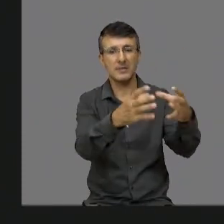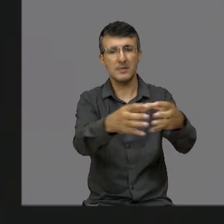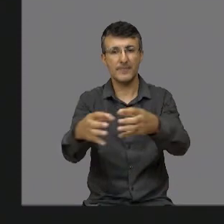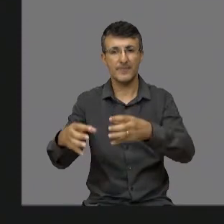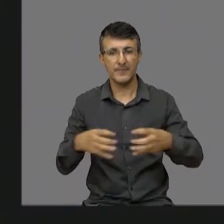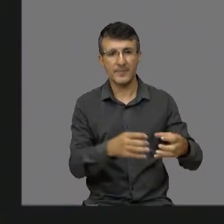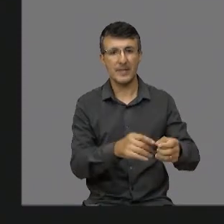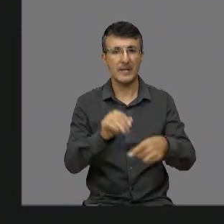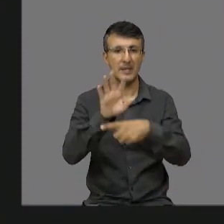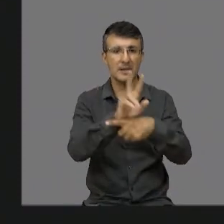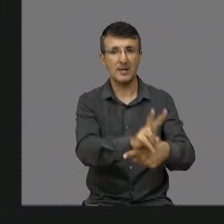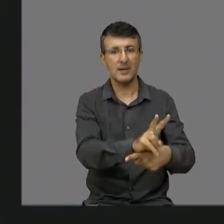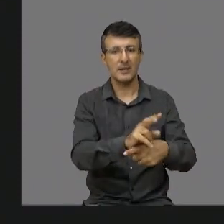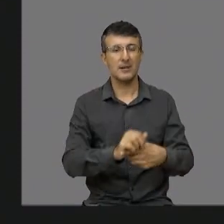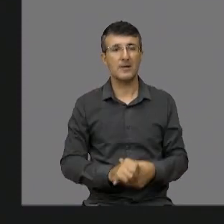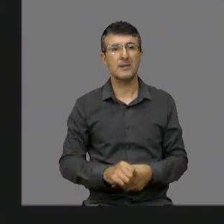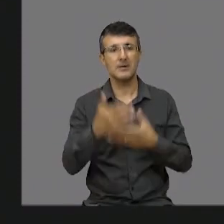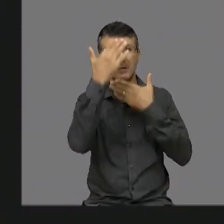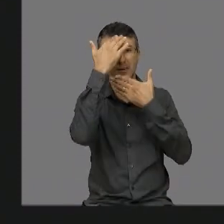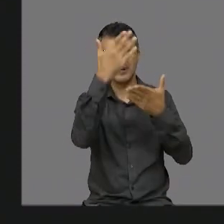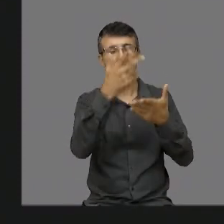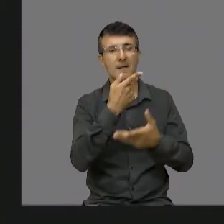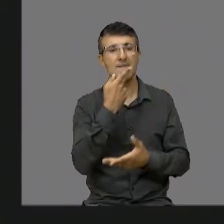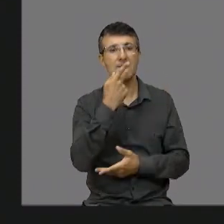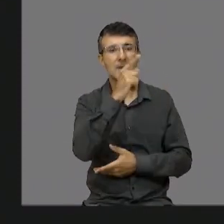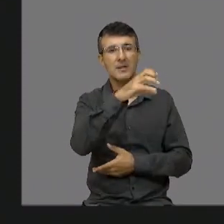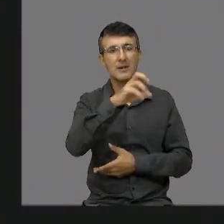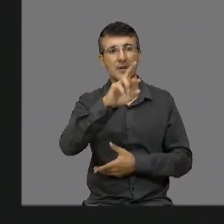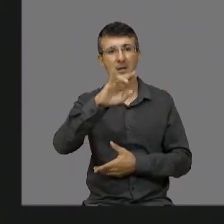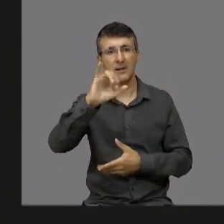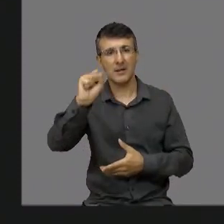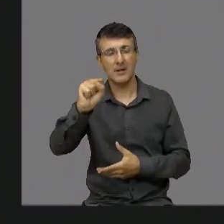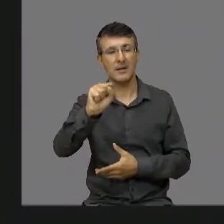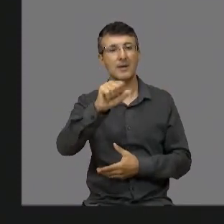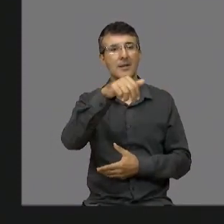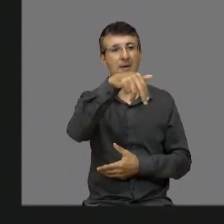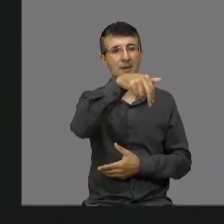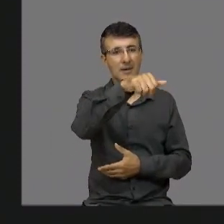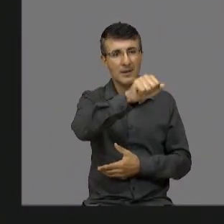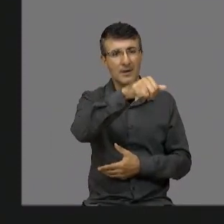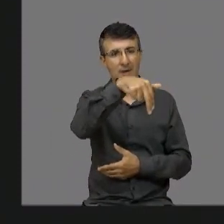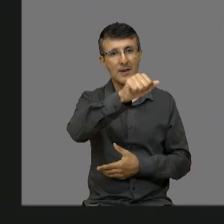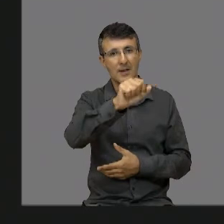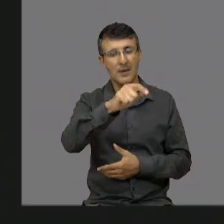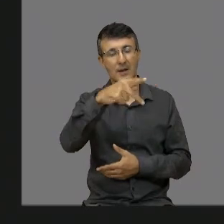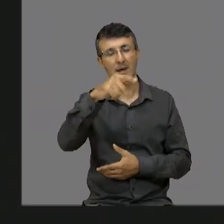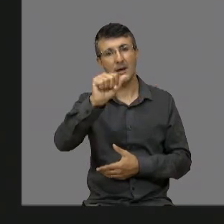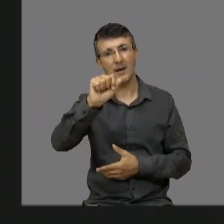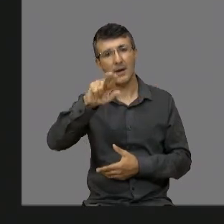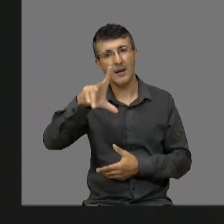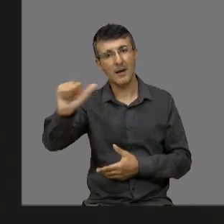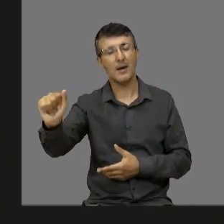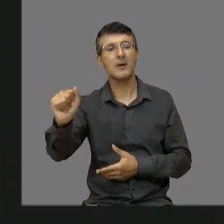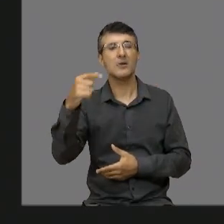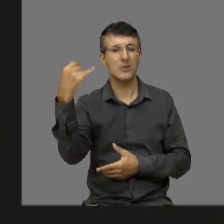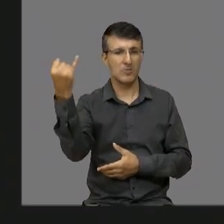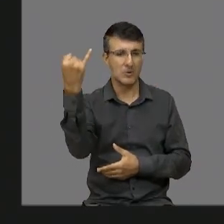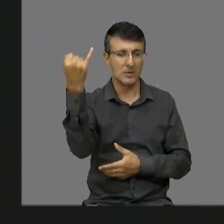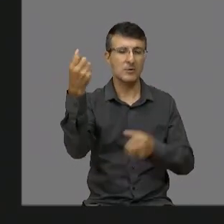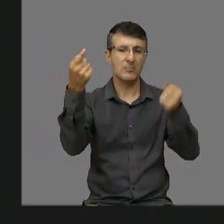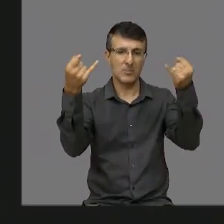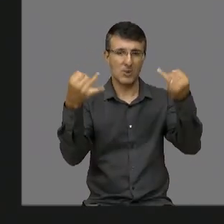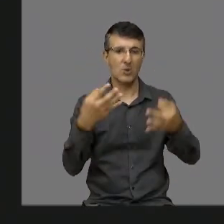quero agradecer pela fala da Cris e da doutora Ana Paula, que foi bem interessante, trouxe dados e que